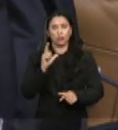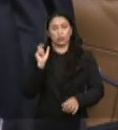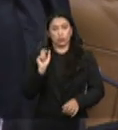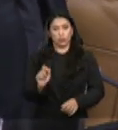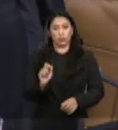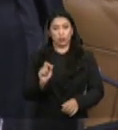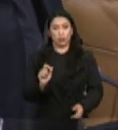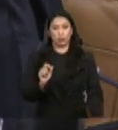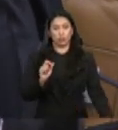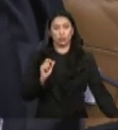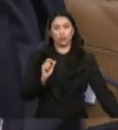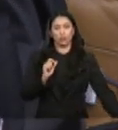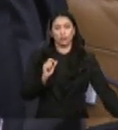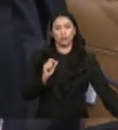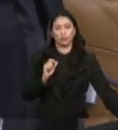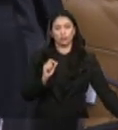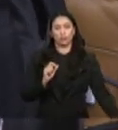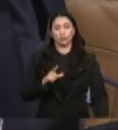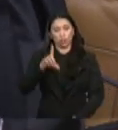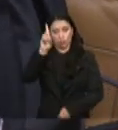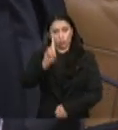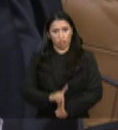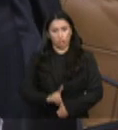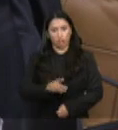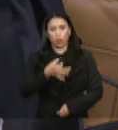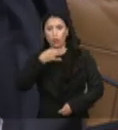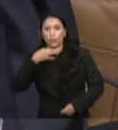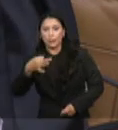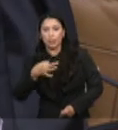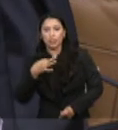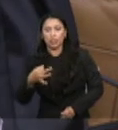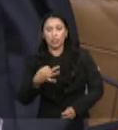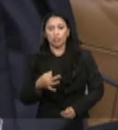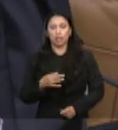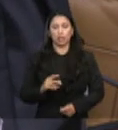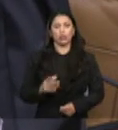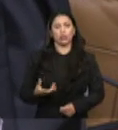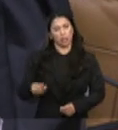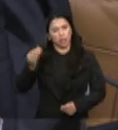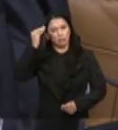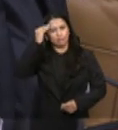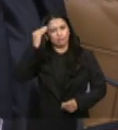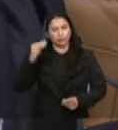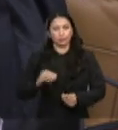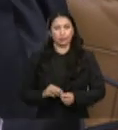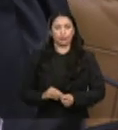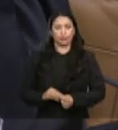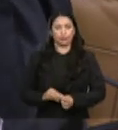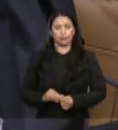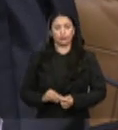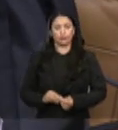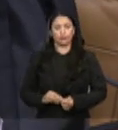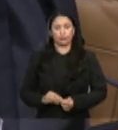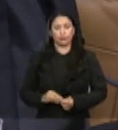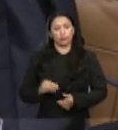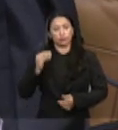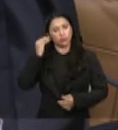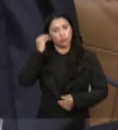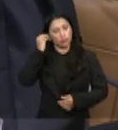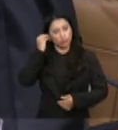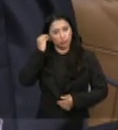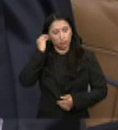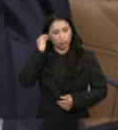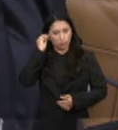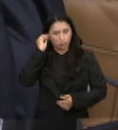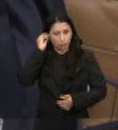o mesmo direito a ideia a palavra e Associação a pátria não é um sistema nem é